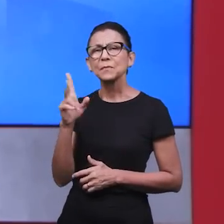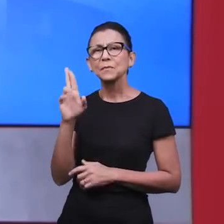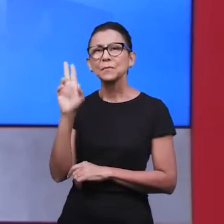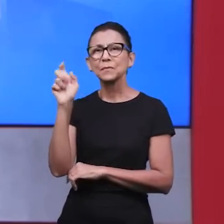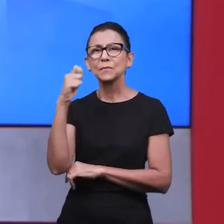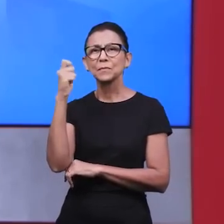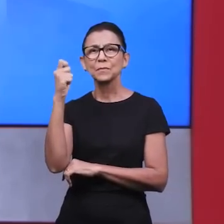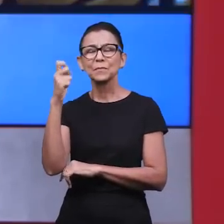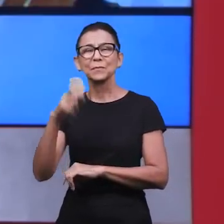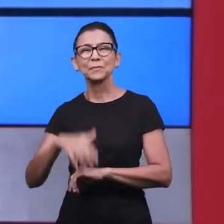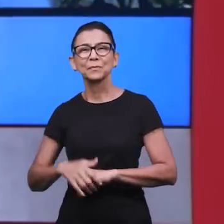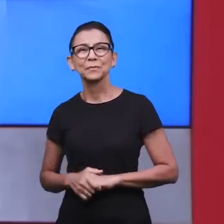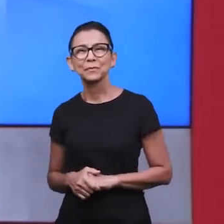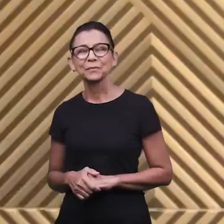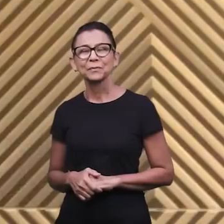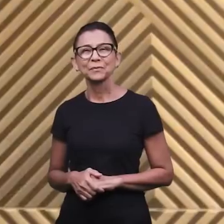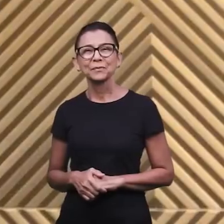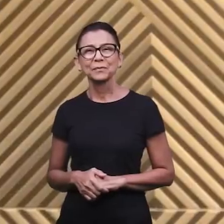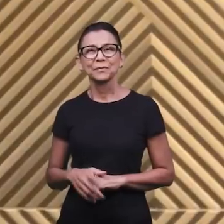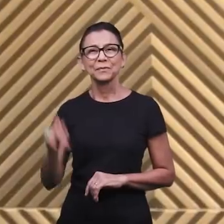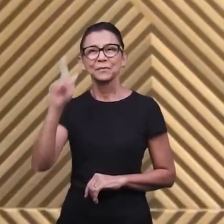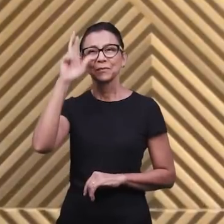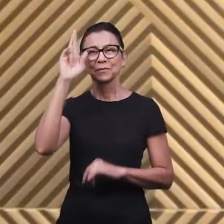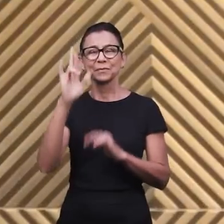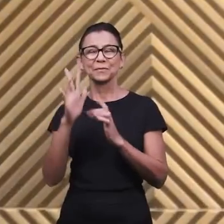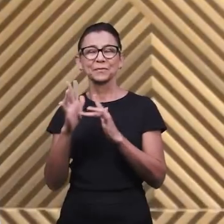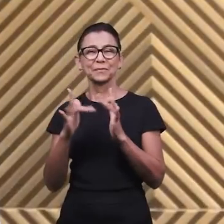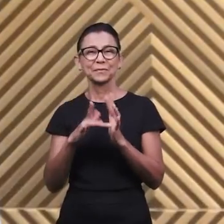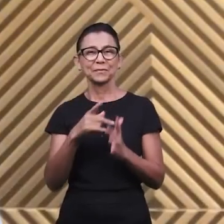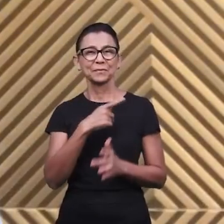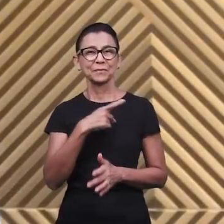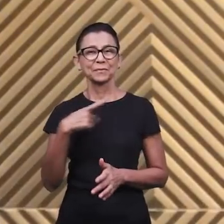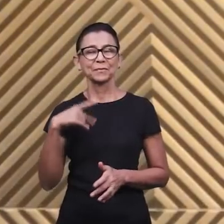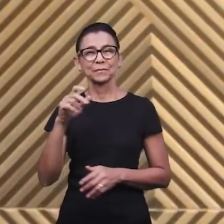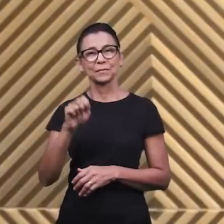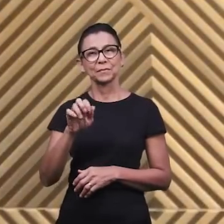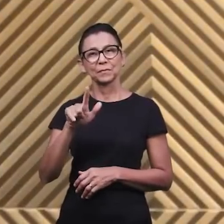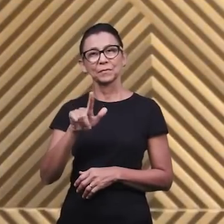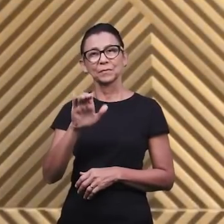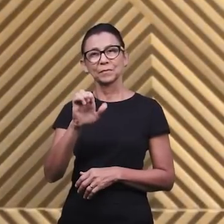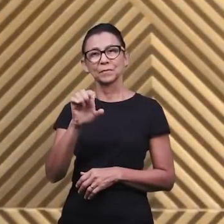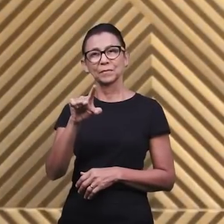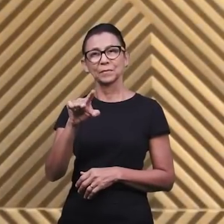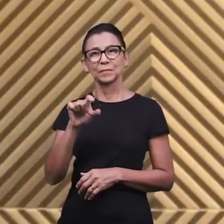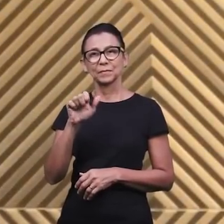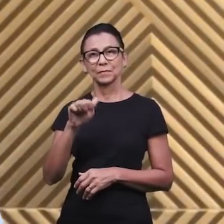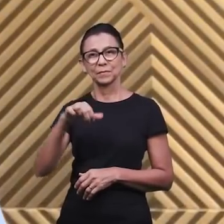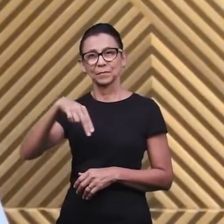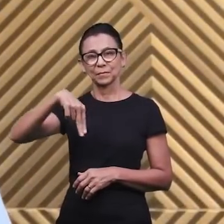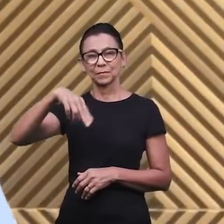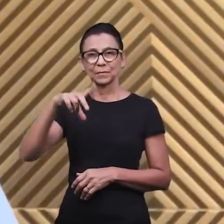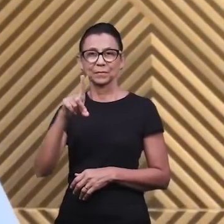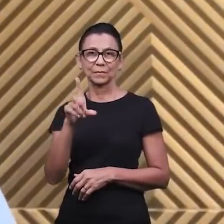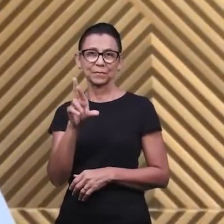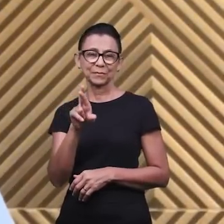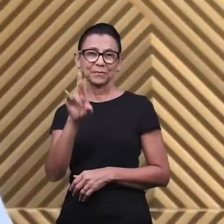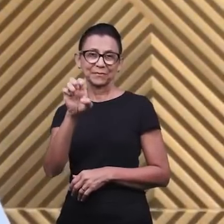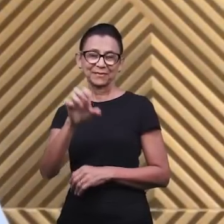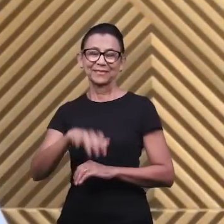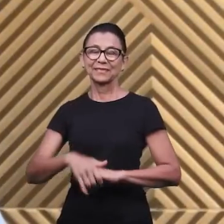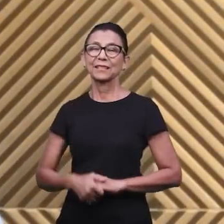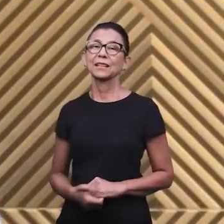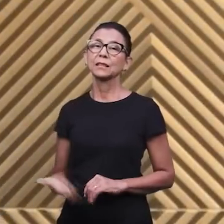aí pra gente. Pai do Senhor, pastor Alexandre. Pai do Senhor Jorge, a todos que acompanham a mais uma edição do Manaim News. Estamos aqui mais